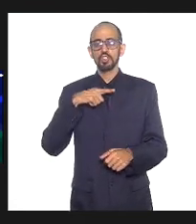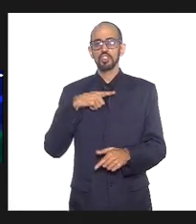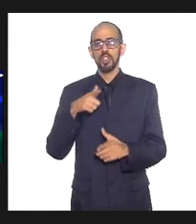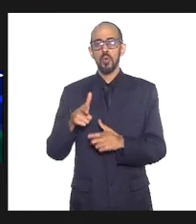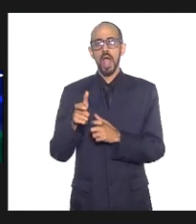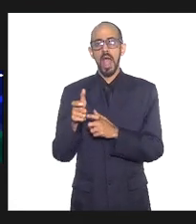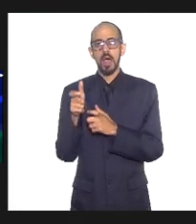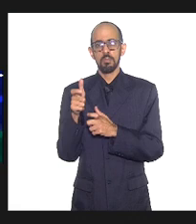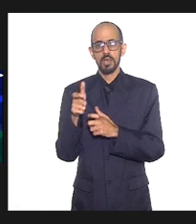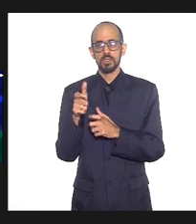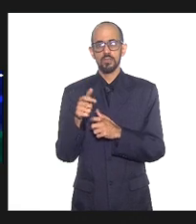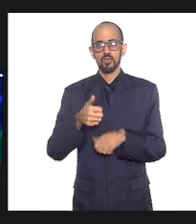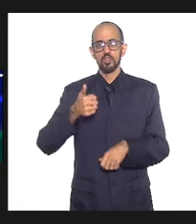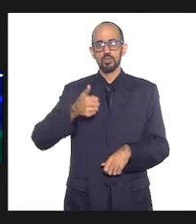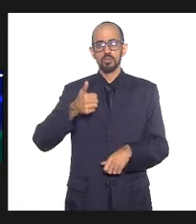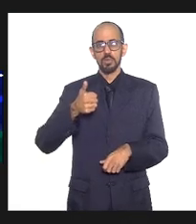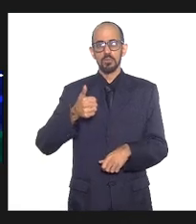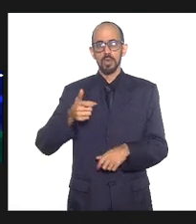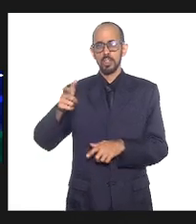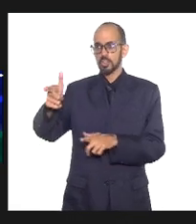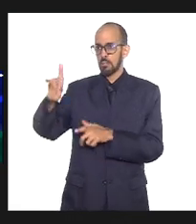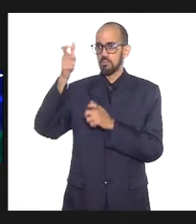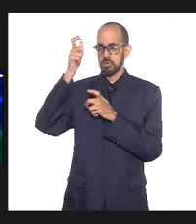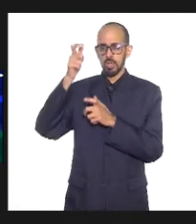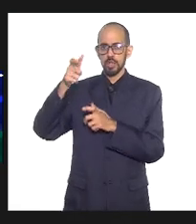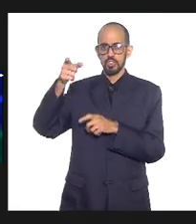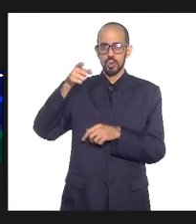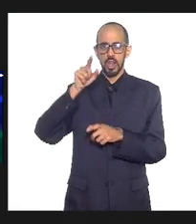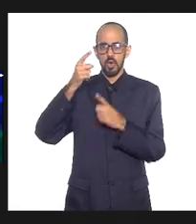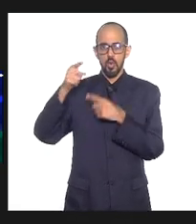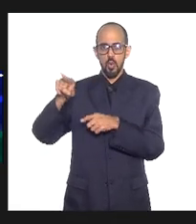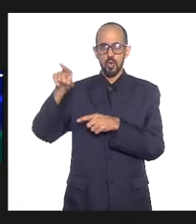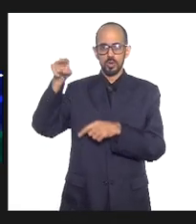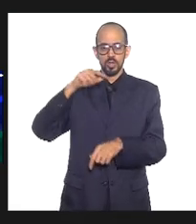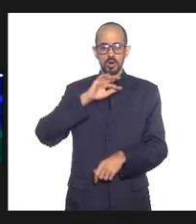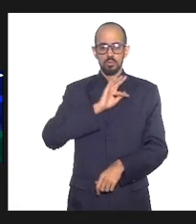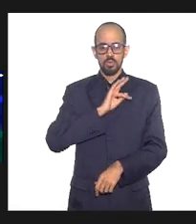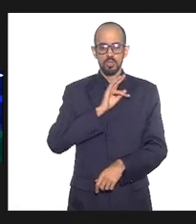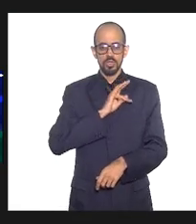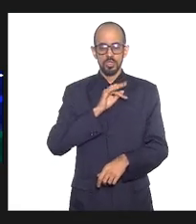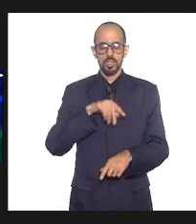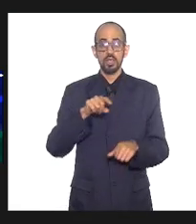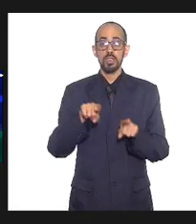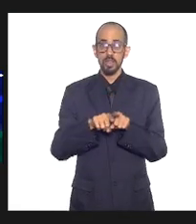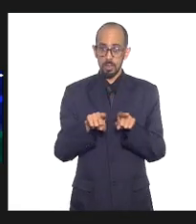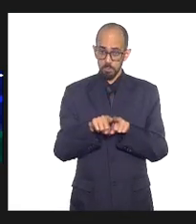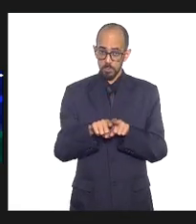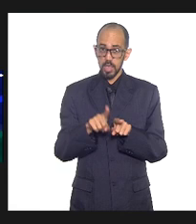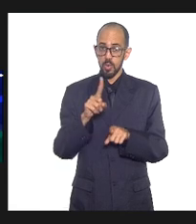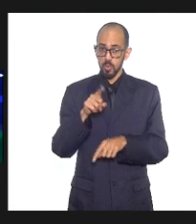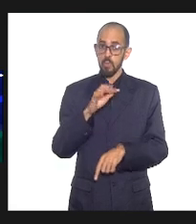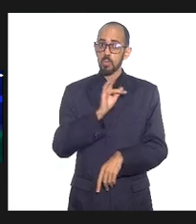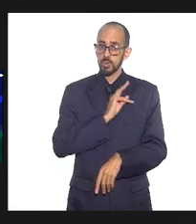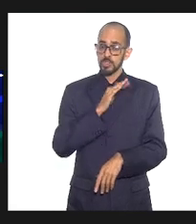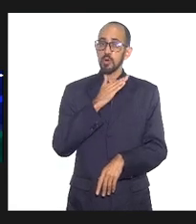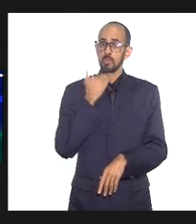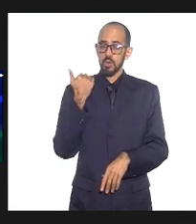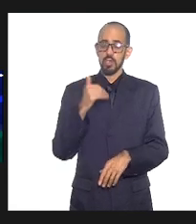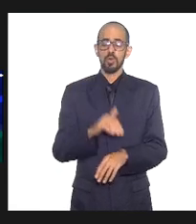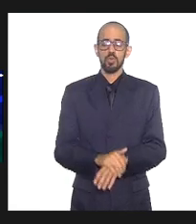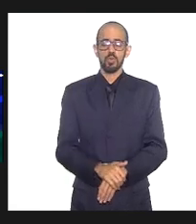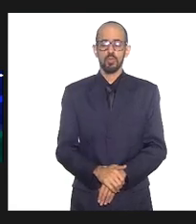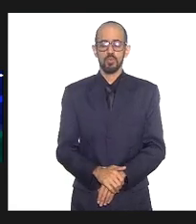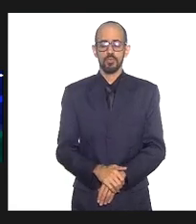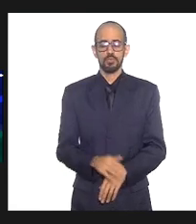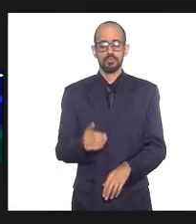e que foram os primeiros a atirar, inclusive tirando a vida de um policial, o qual eu,